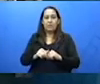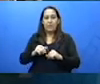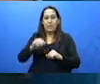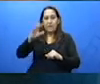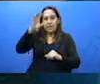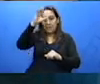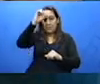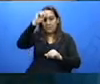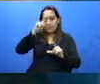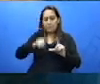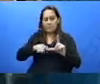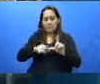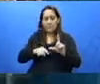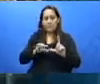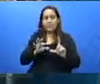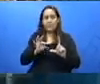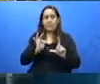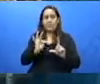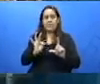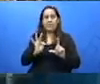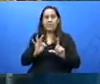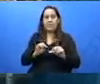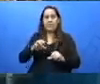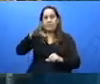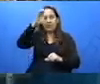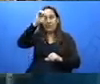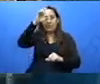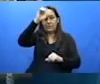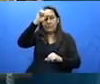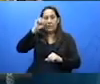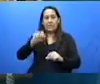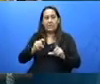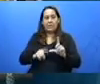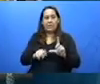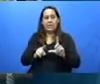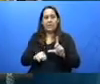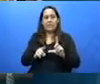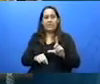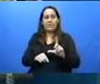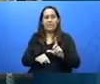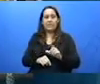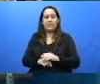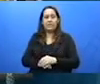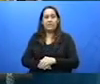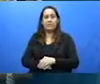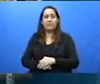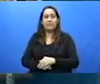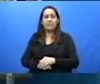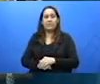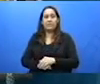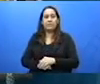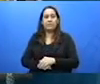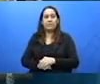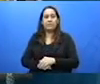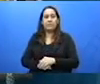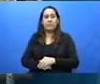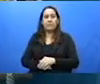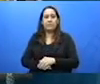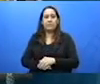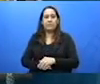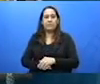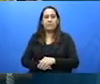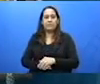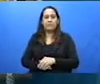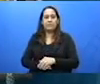o T. E agora, quem que nós vamos aprender? Outro, que quem aprendeu o F, aprendeu o